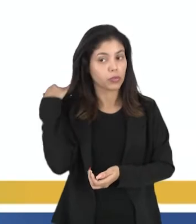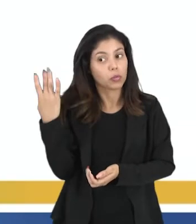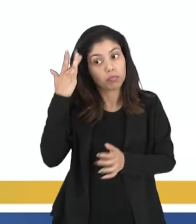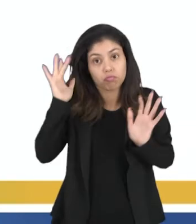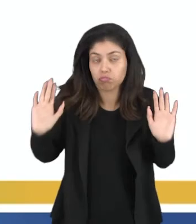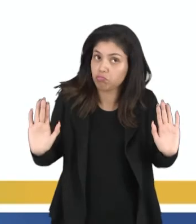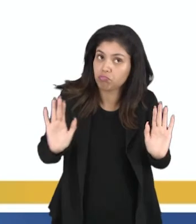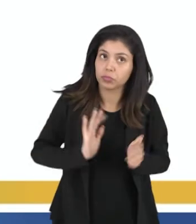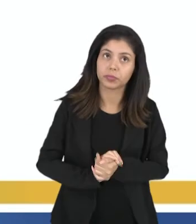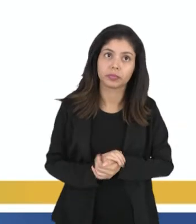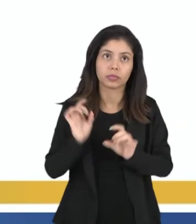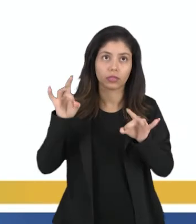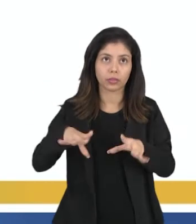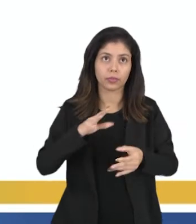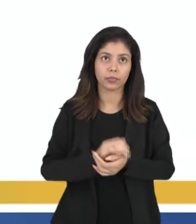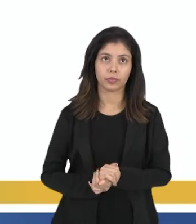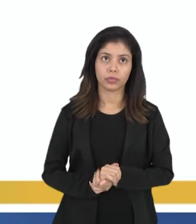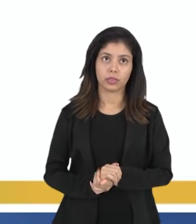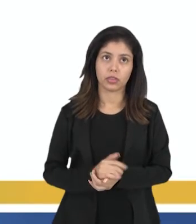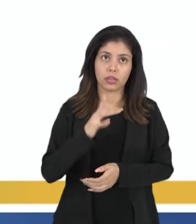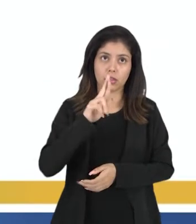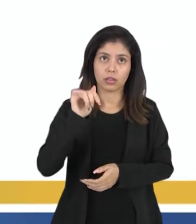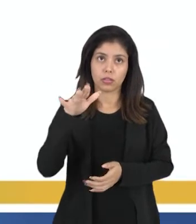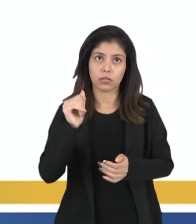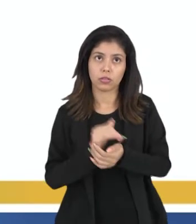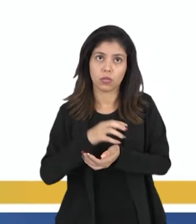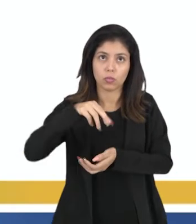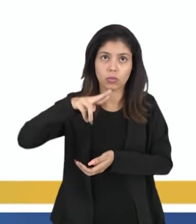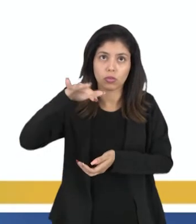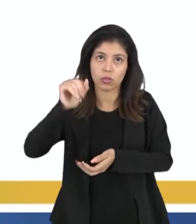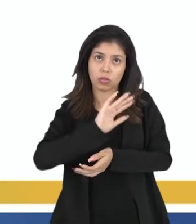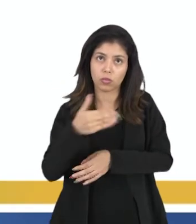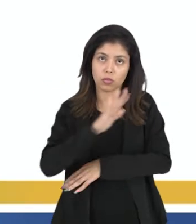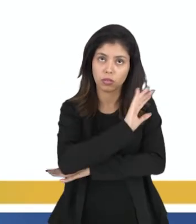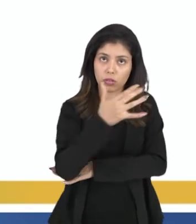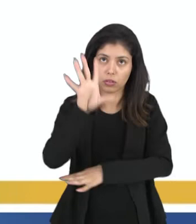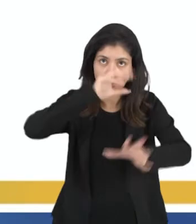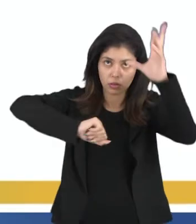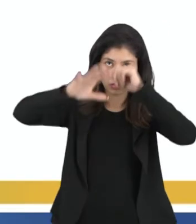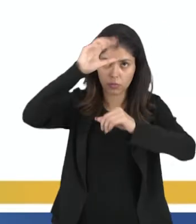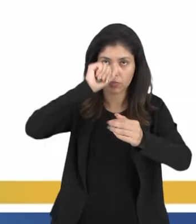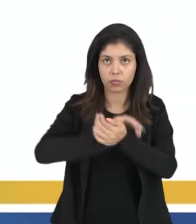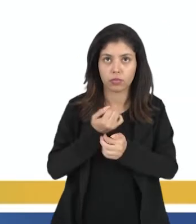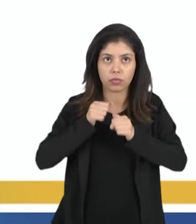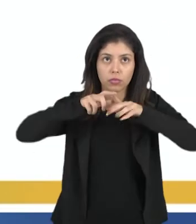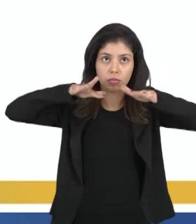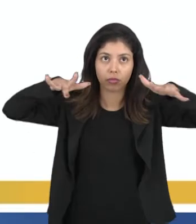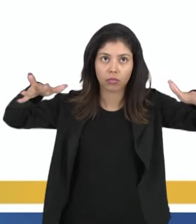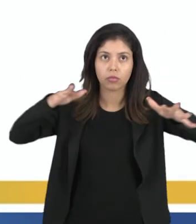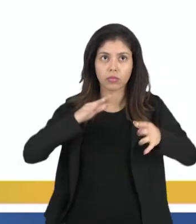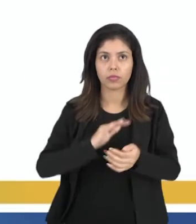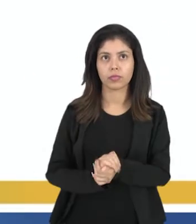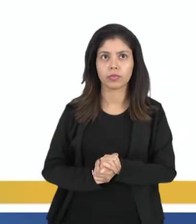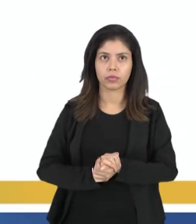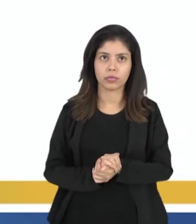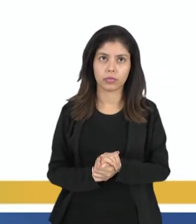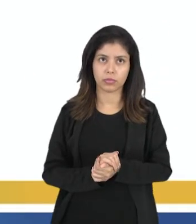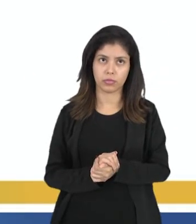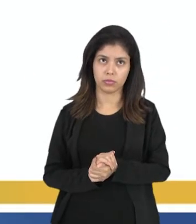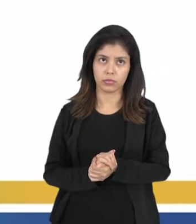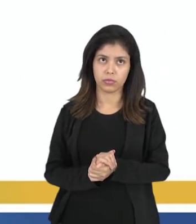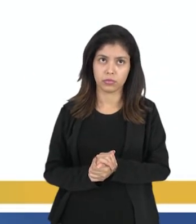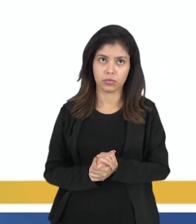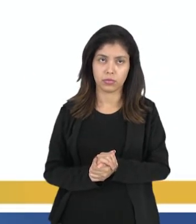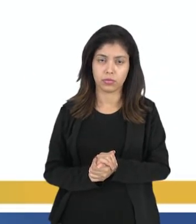sei. Vamos ver a última. Refutam-se mutuamente quanto à natureza do nosso conhecimento e são